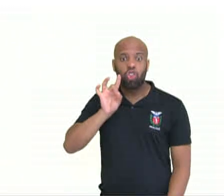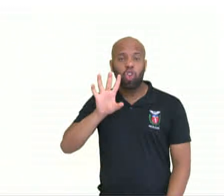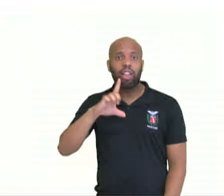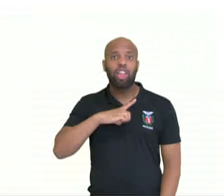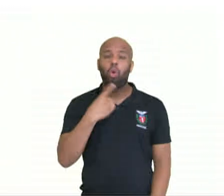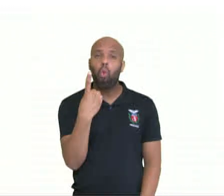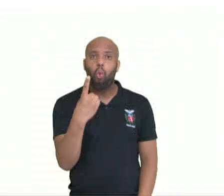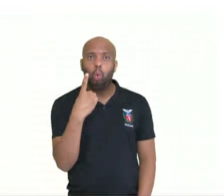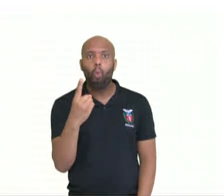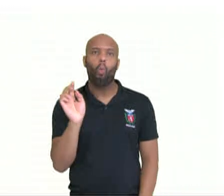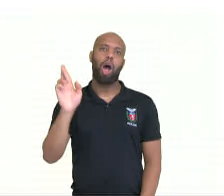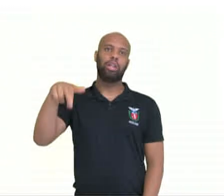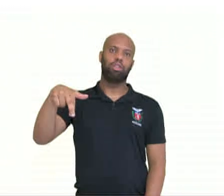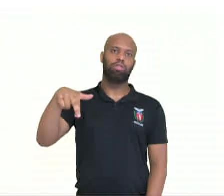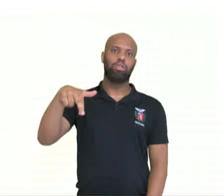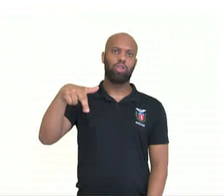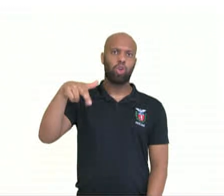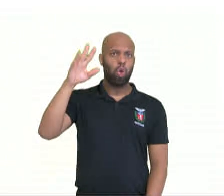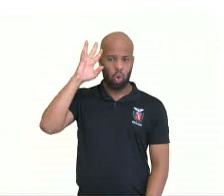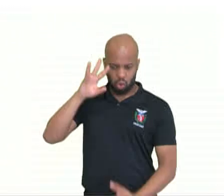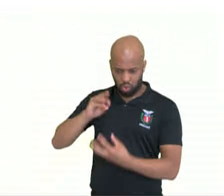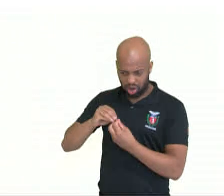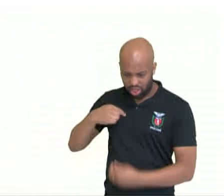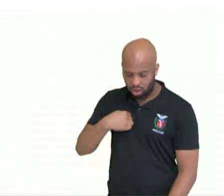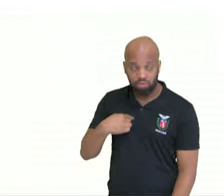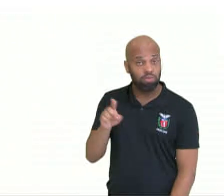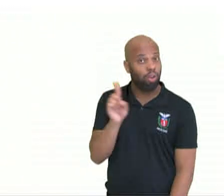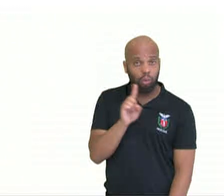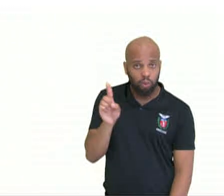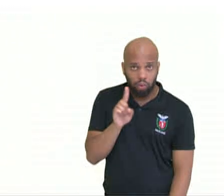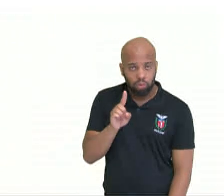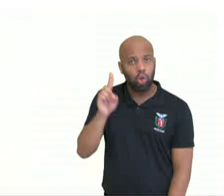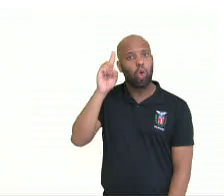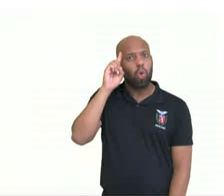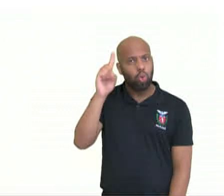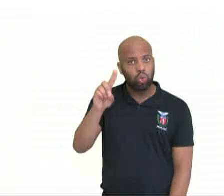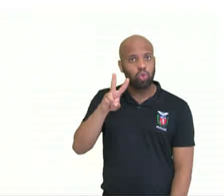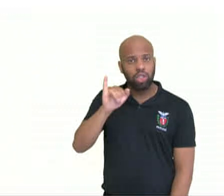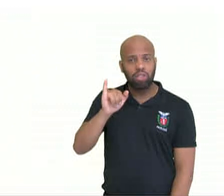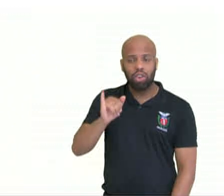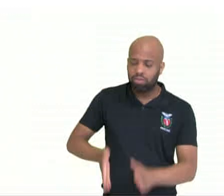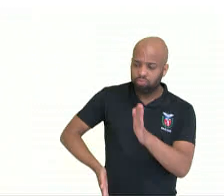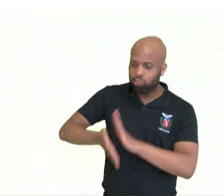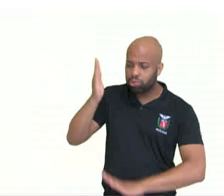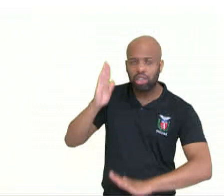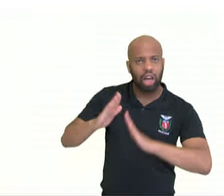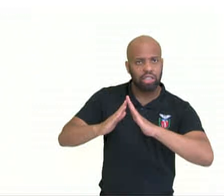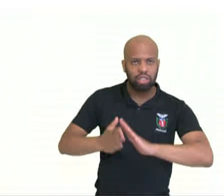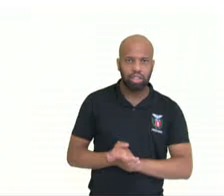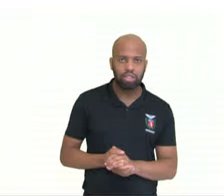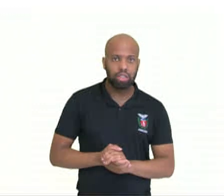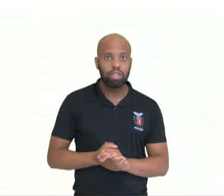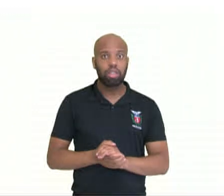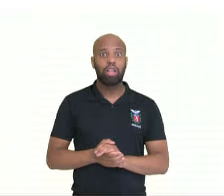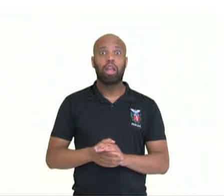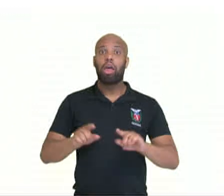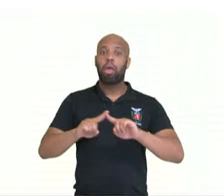daquilo o que vai acontecer, e como a gente pediu aqui, ó, a resolução